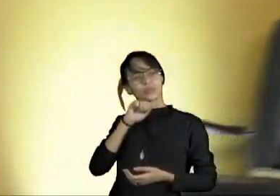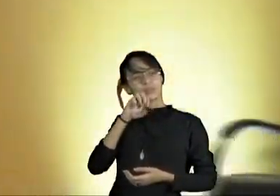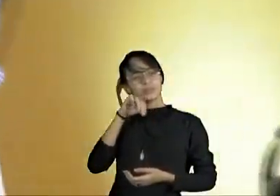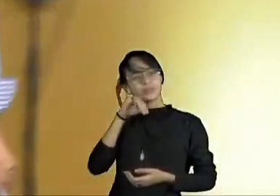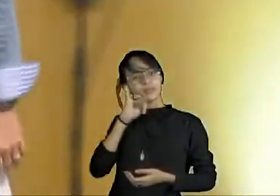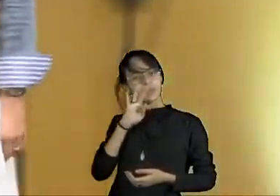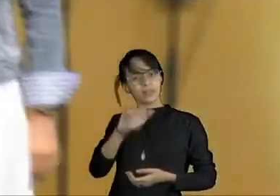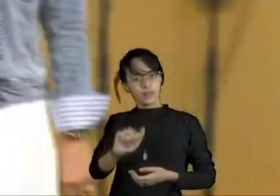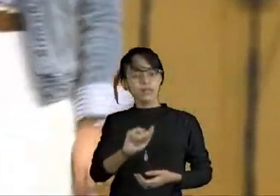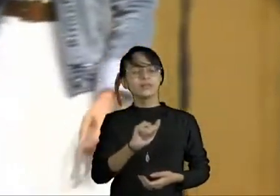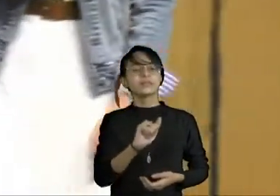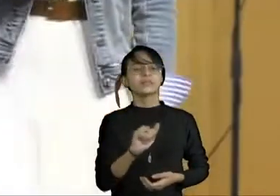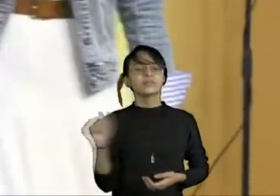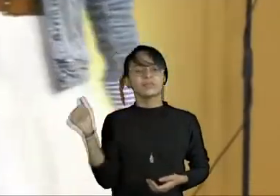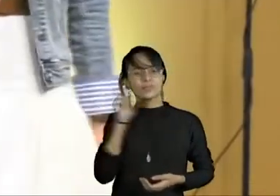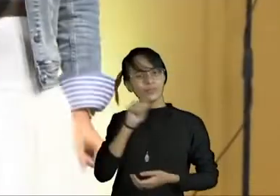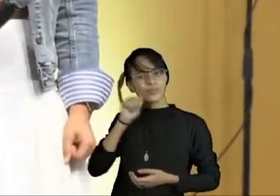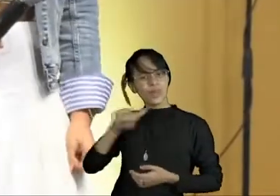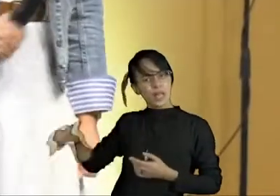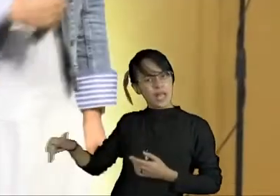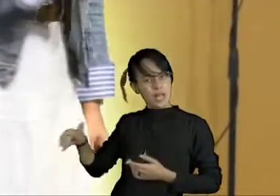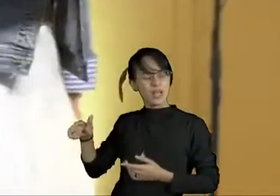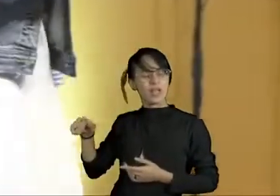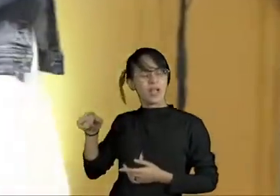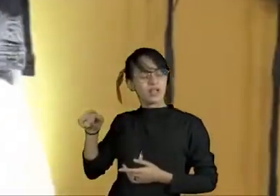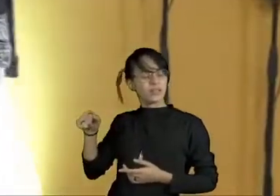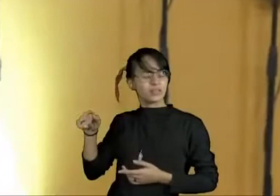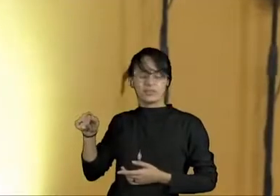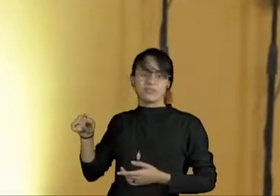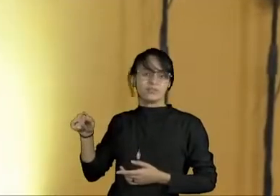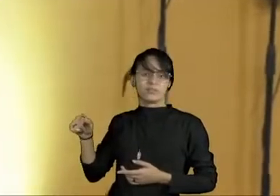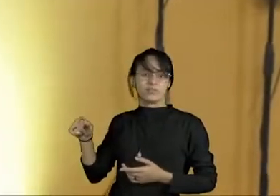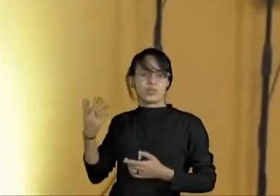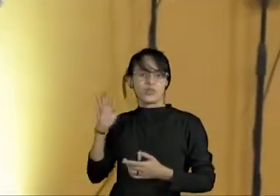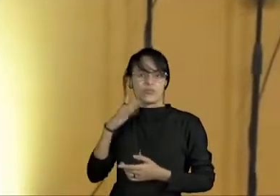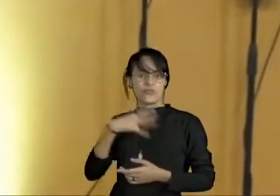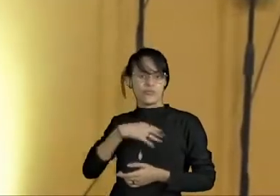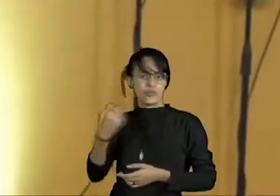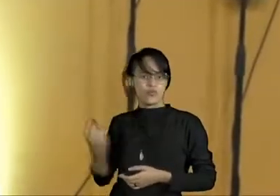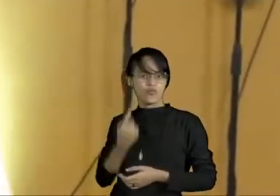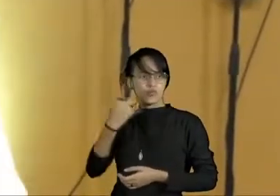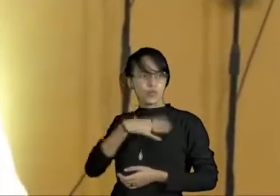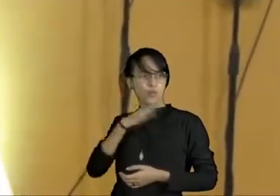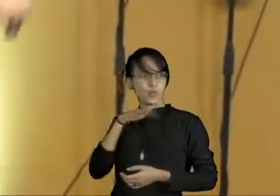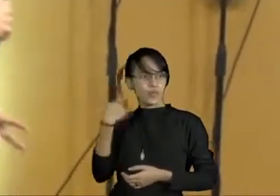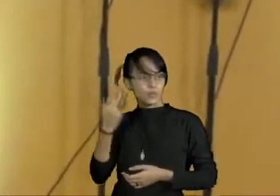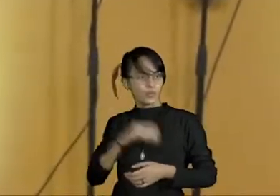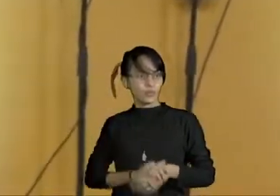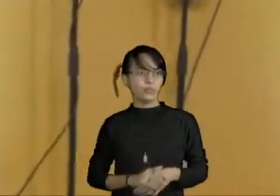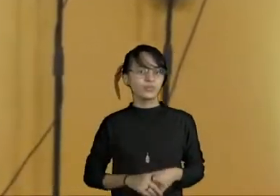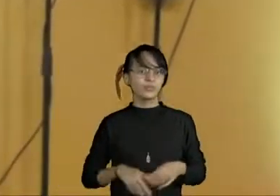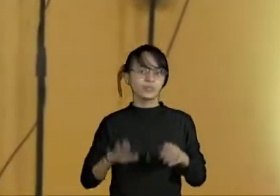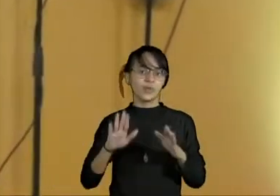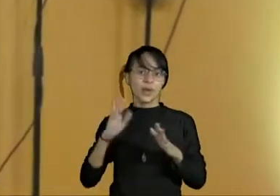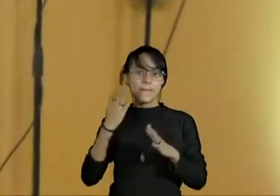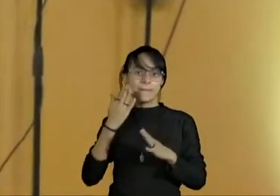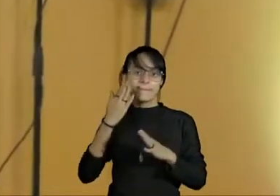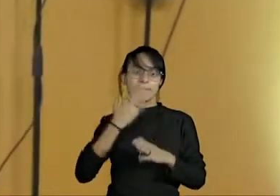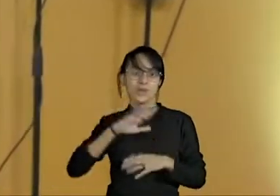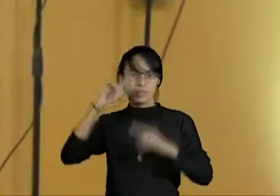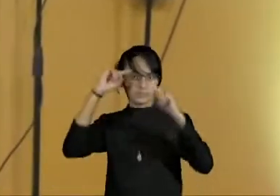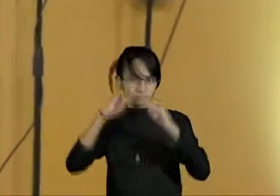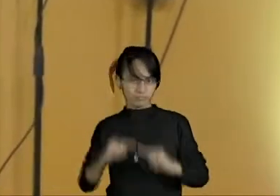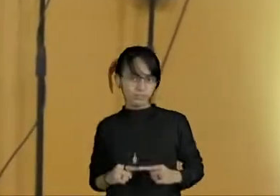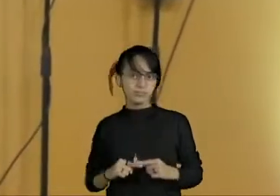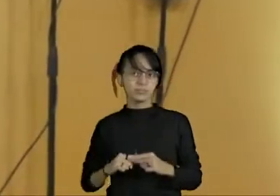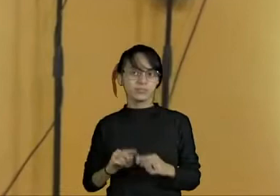A fé de uma mulher que acabou de perder um filho. O único filho. Cumprimento de promessa, predito